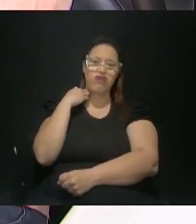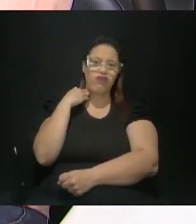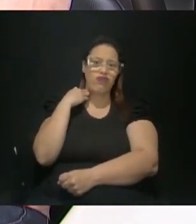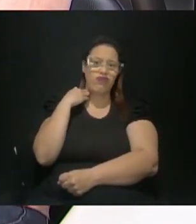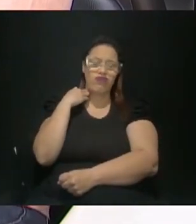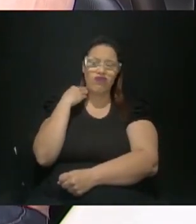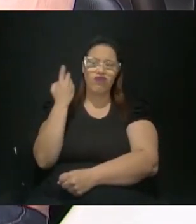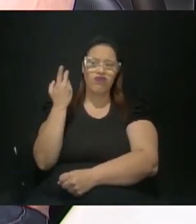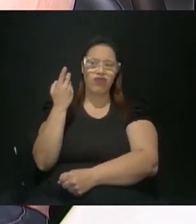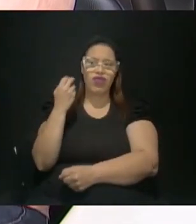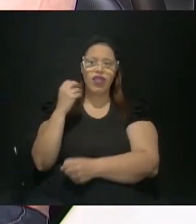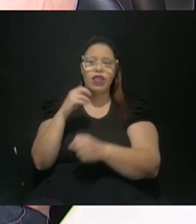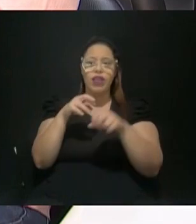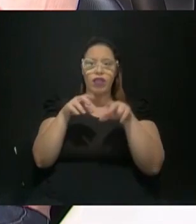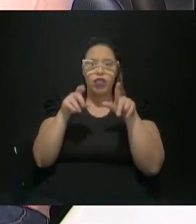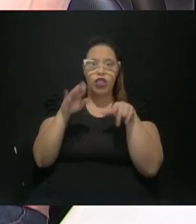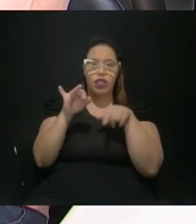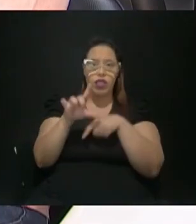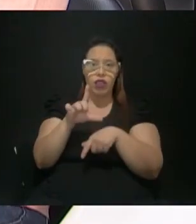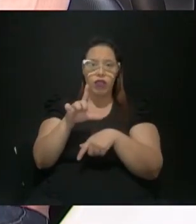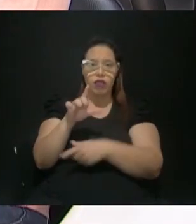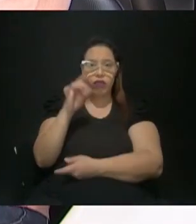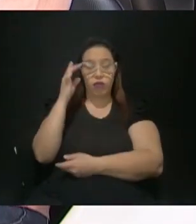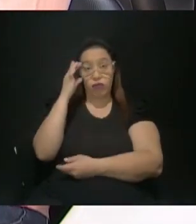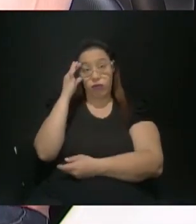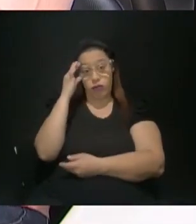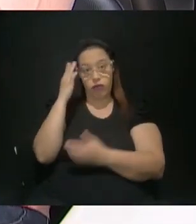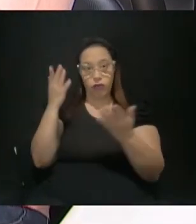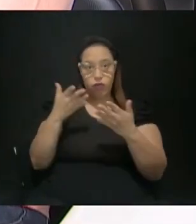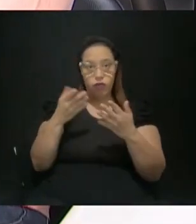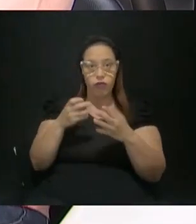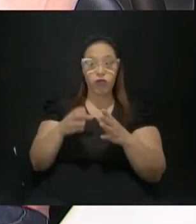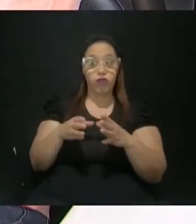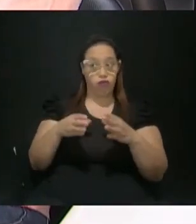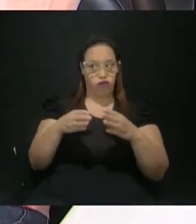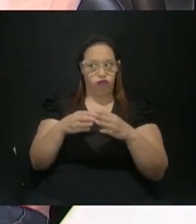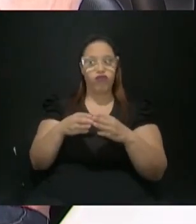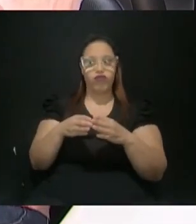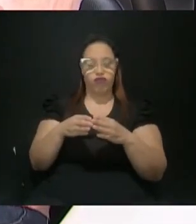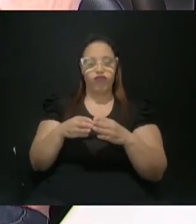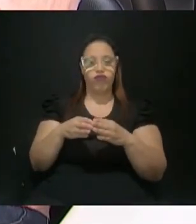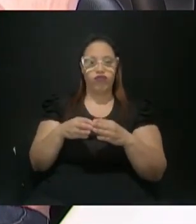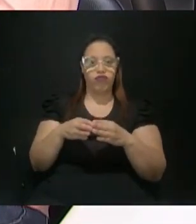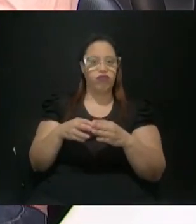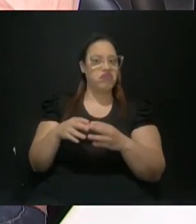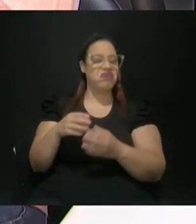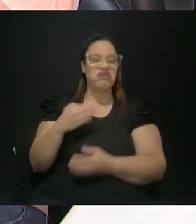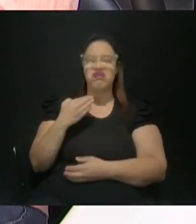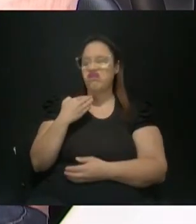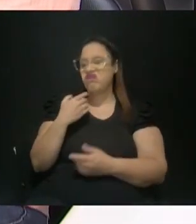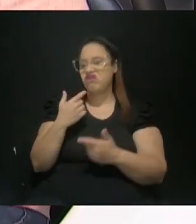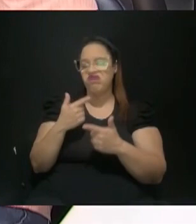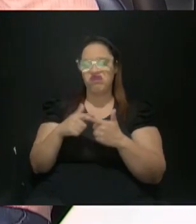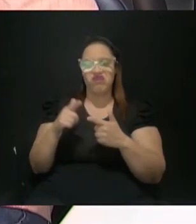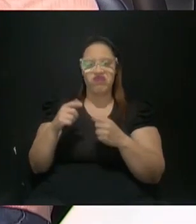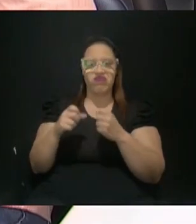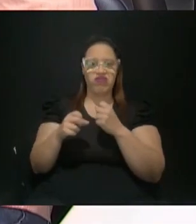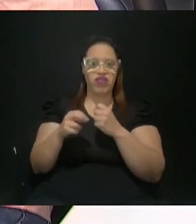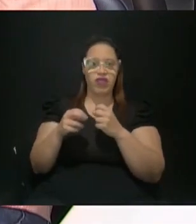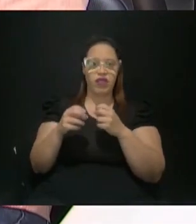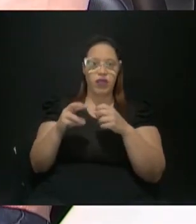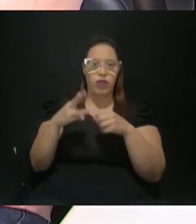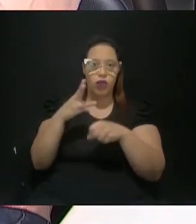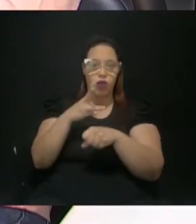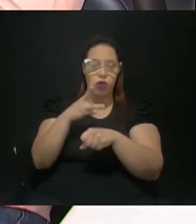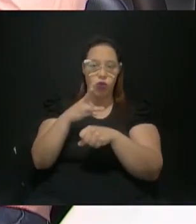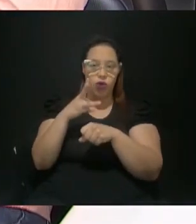digitais, que hoje em dia é o carro-chefe, né? Eles não funcionavam. O WhatsApp parou também de